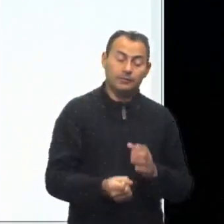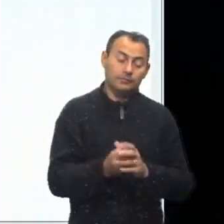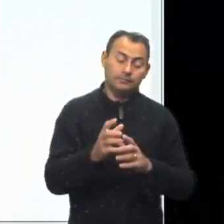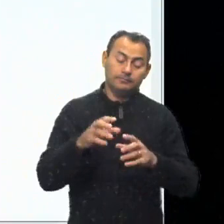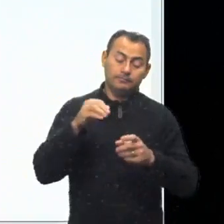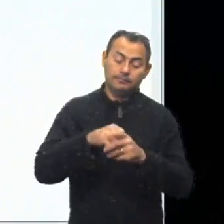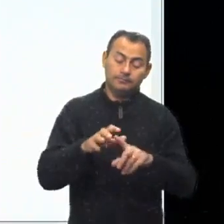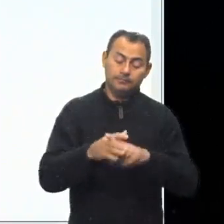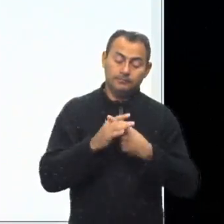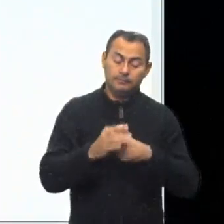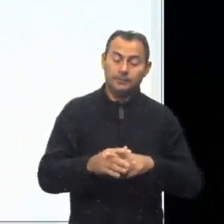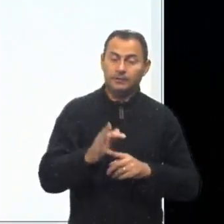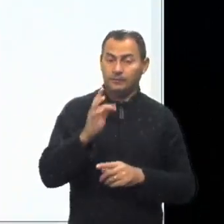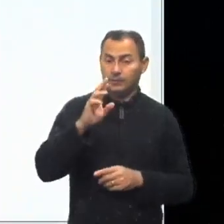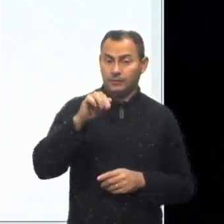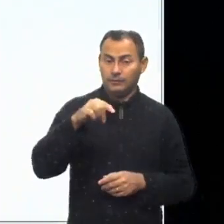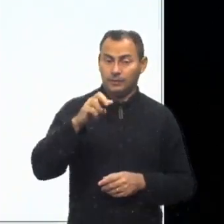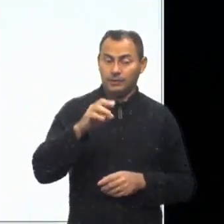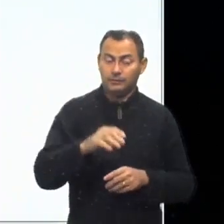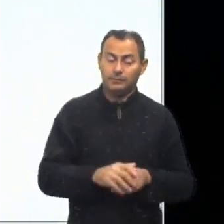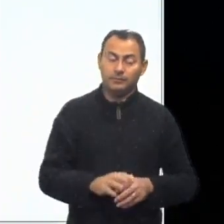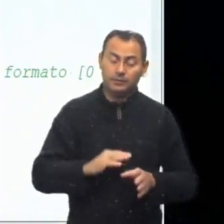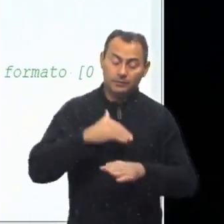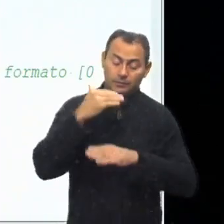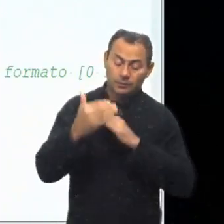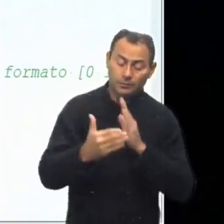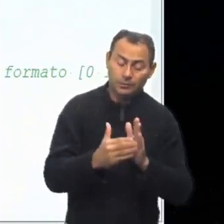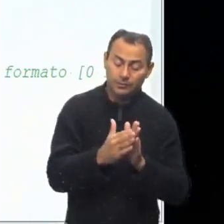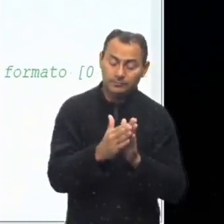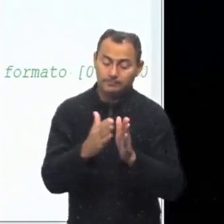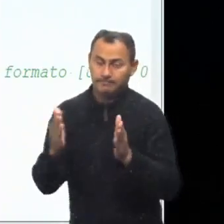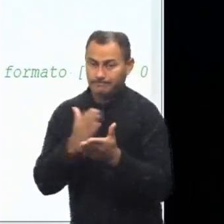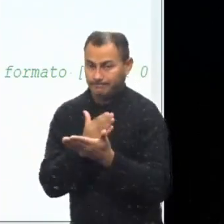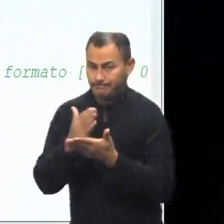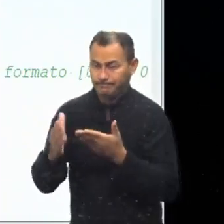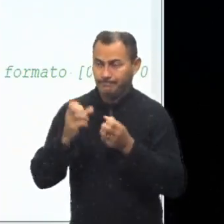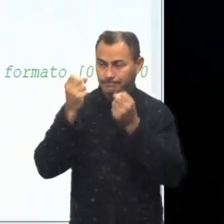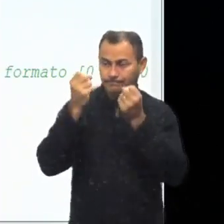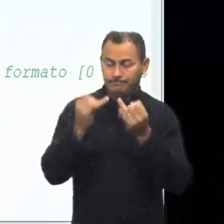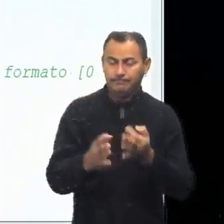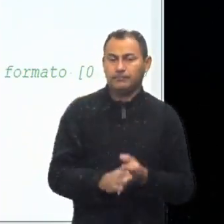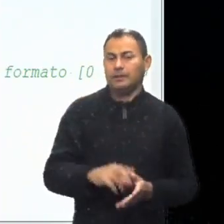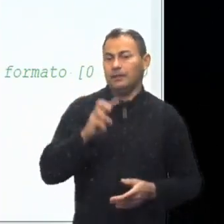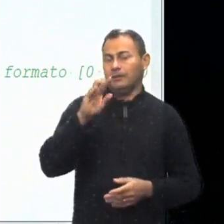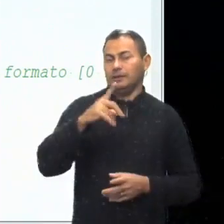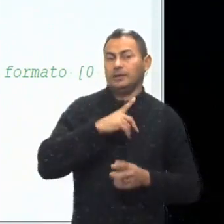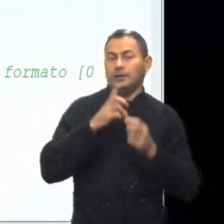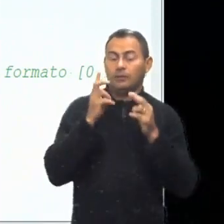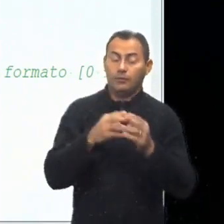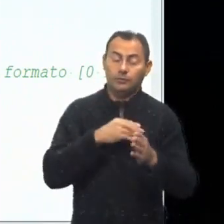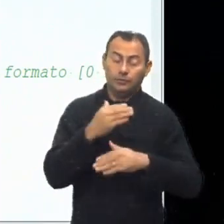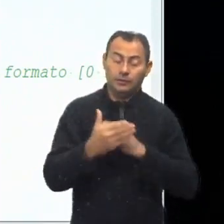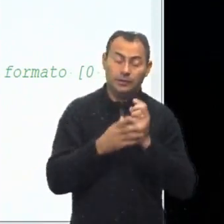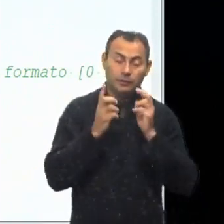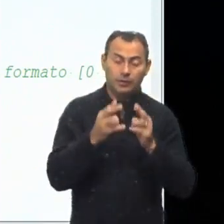frequência. Então, toda essa parte inicial, ela vai ser igual.